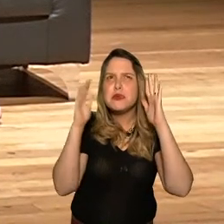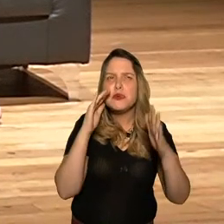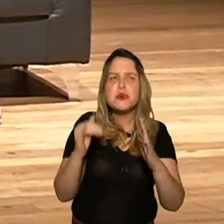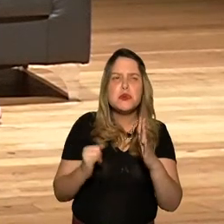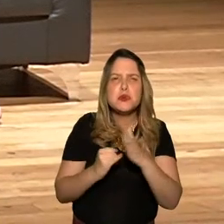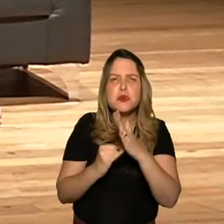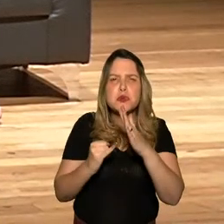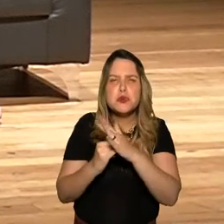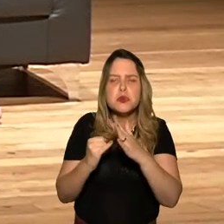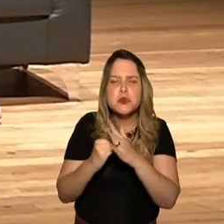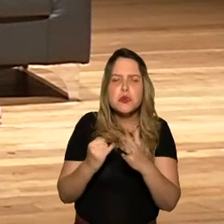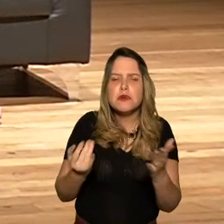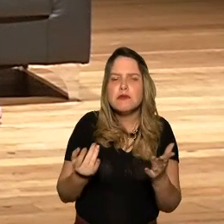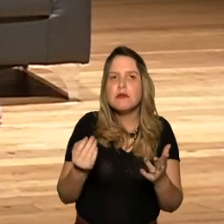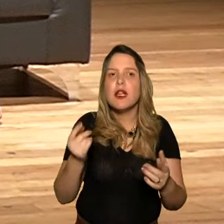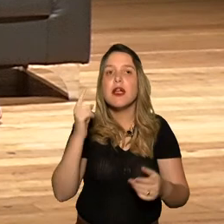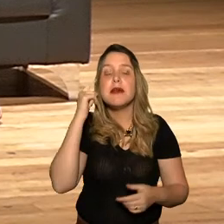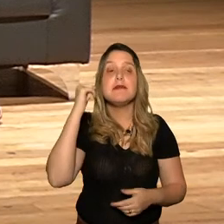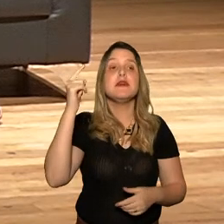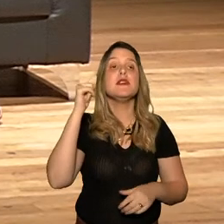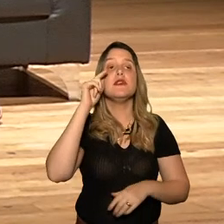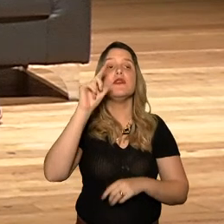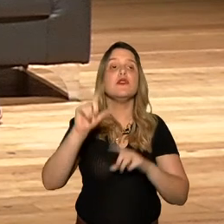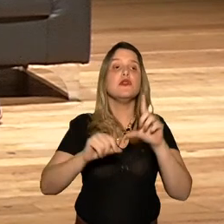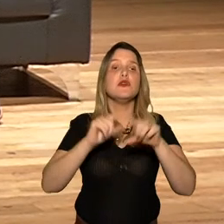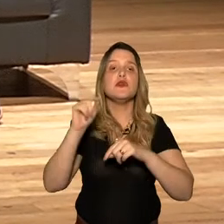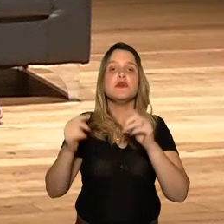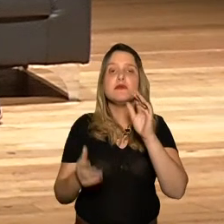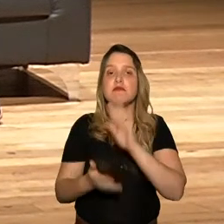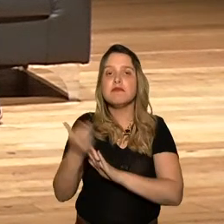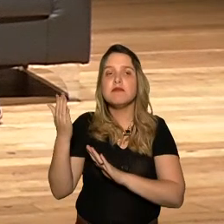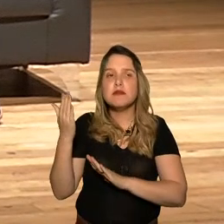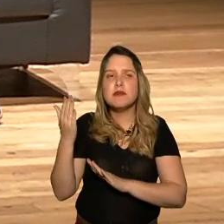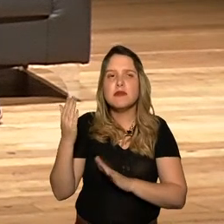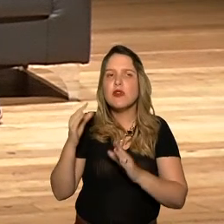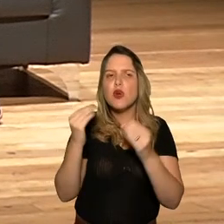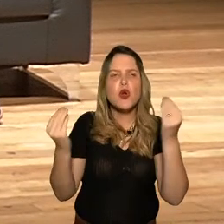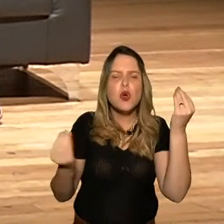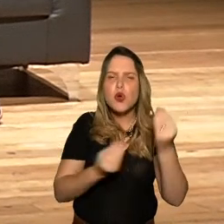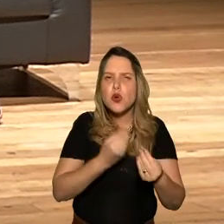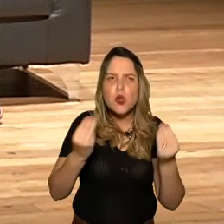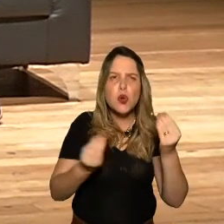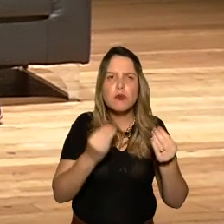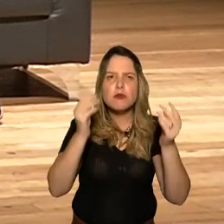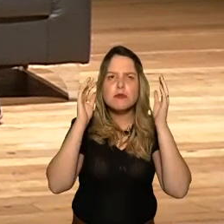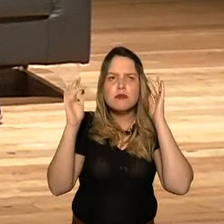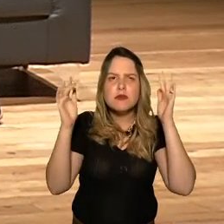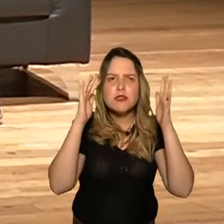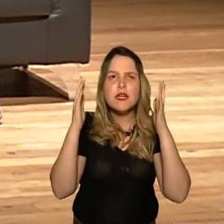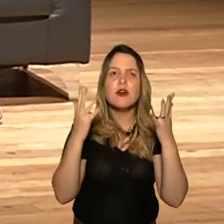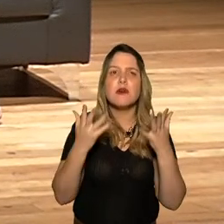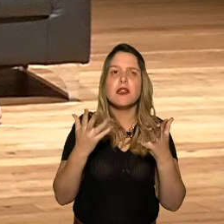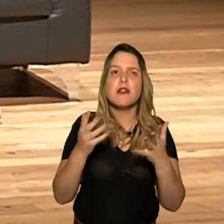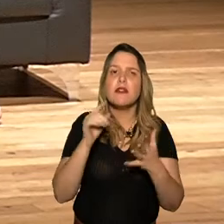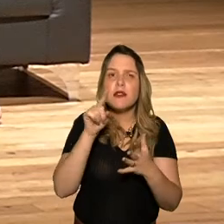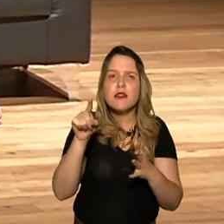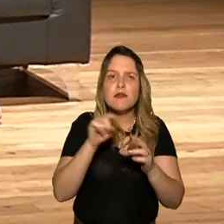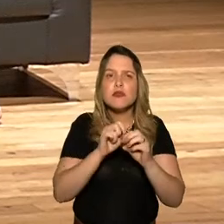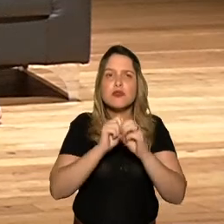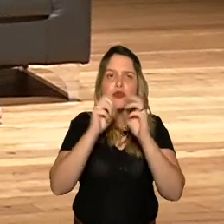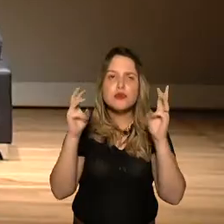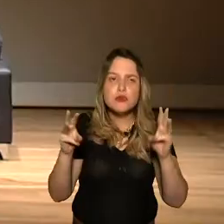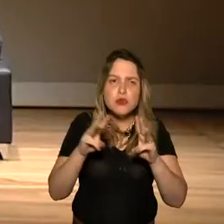na hora que eu vou escolher a minha saída eu sempre penso assim eu quero ir no museu porque as crianças não